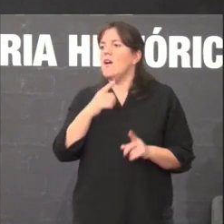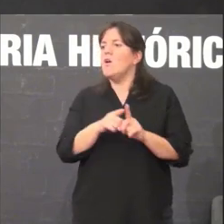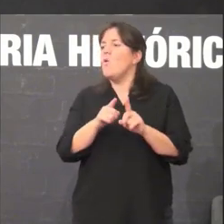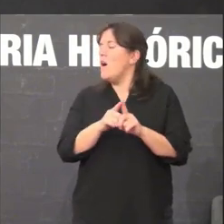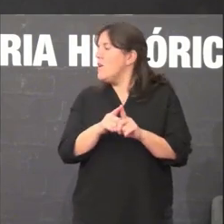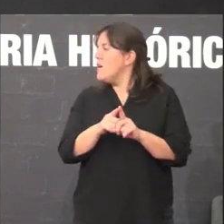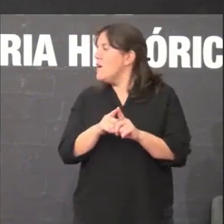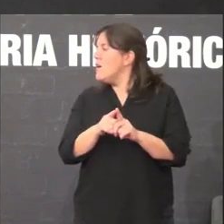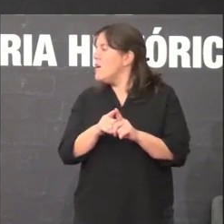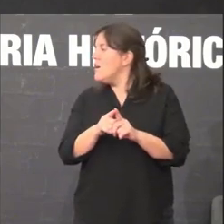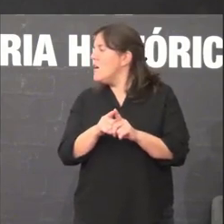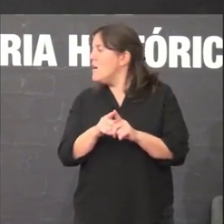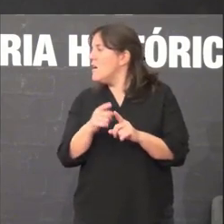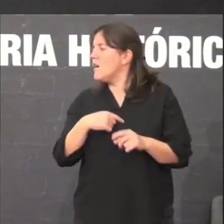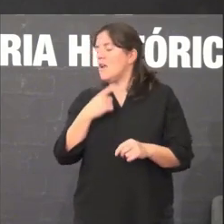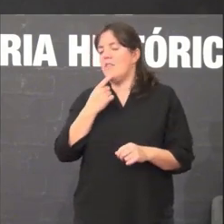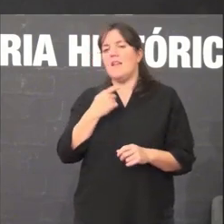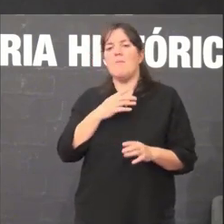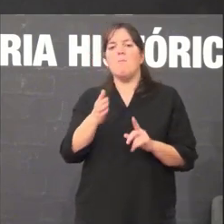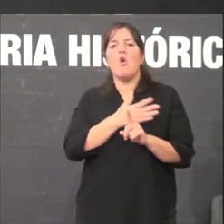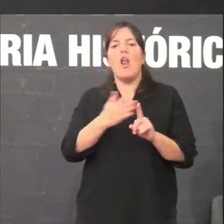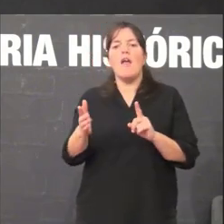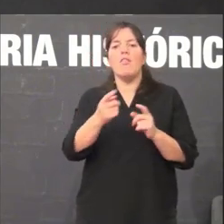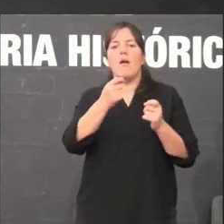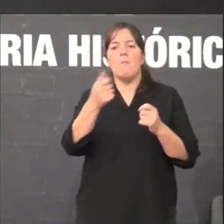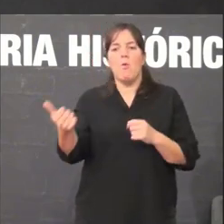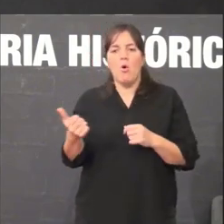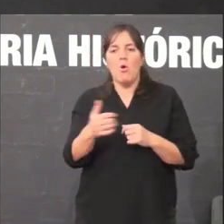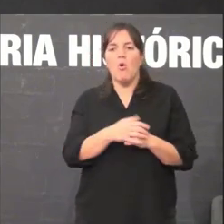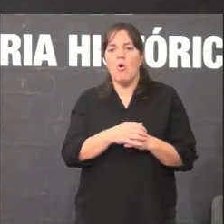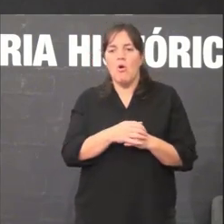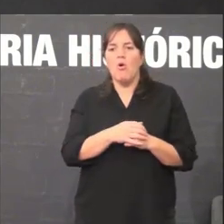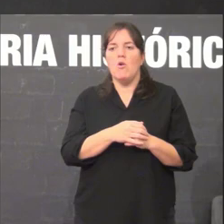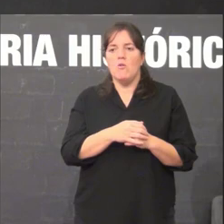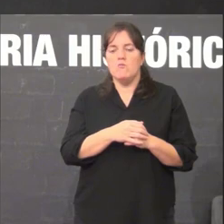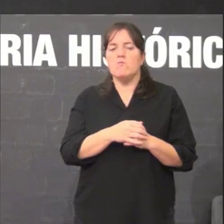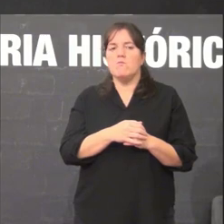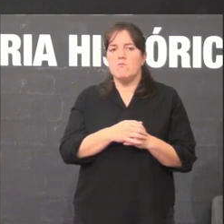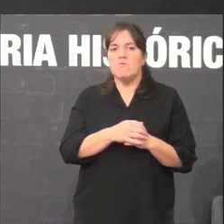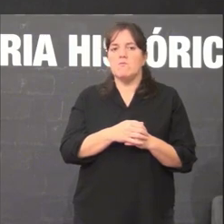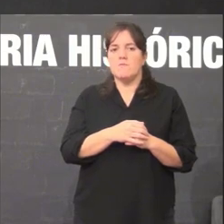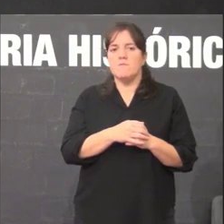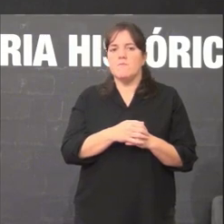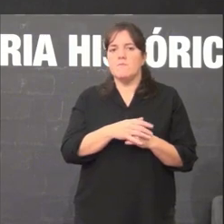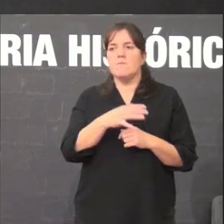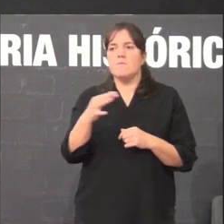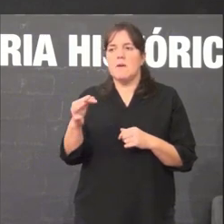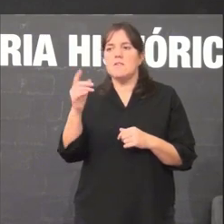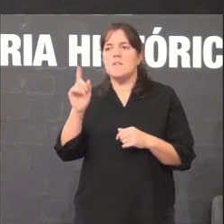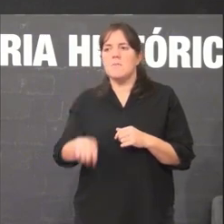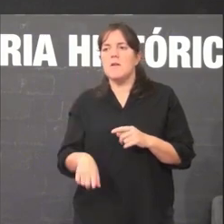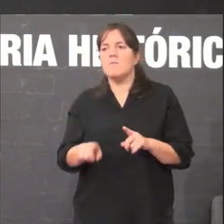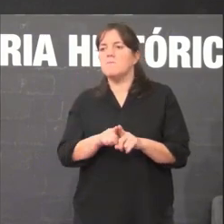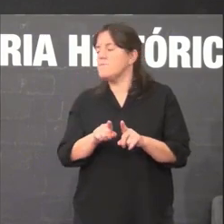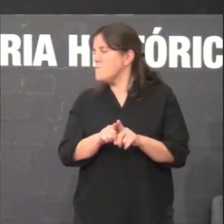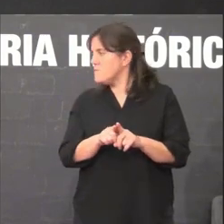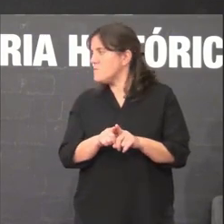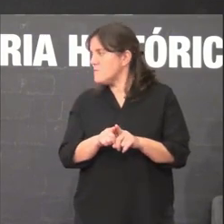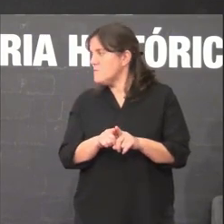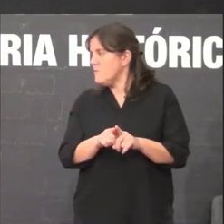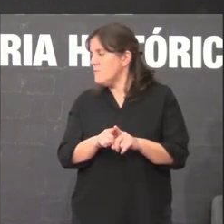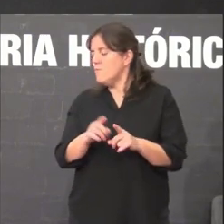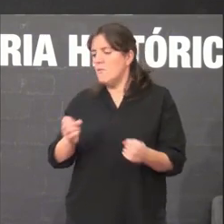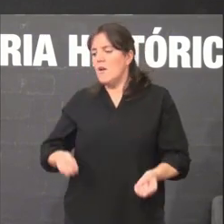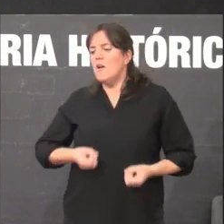baixo teor de violência. Então, e os mortos da ditadura? E aqueles que não tendo sido mortos, que tiveram nas prisões,